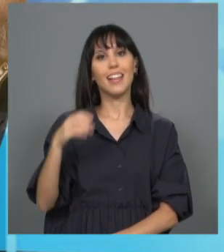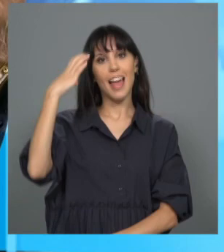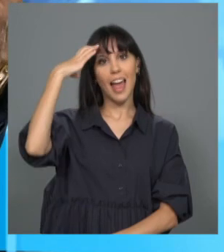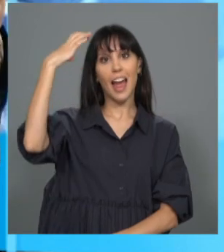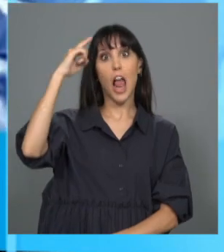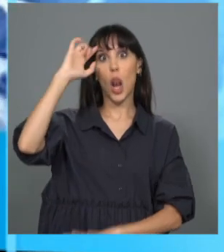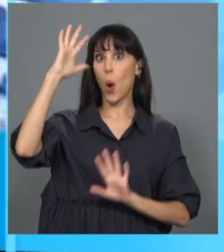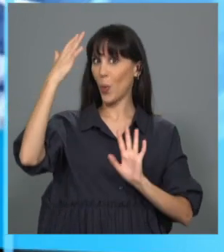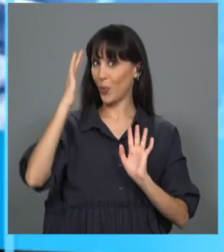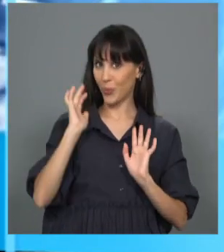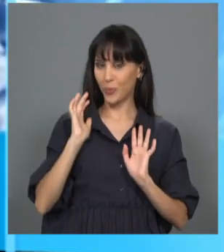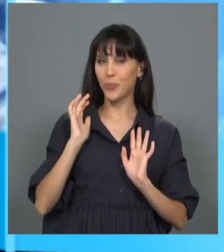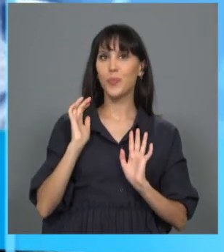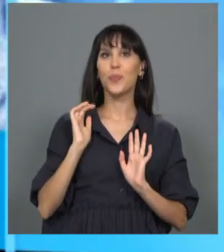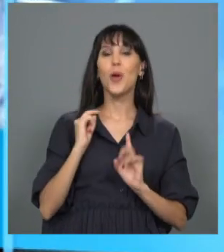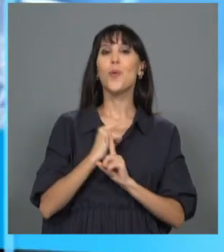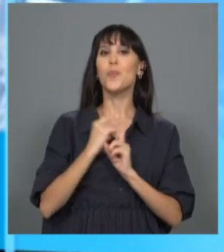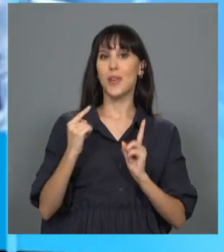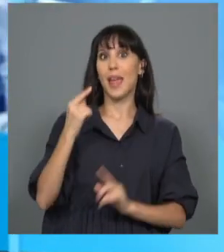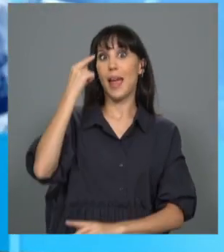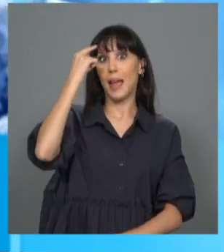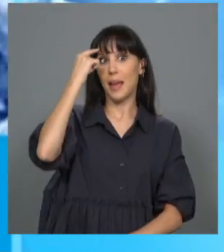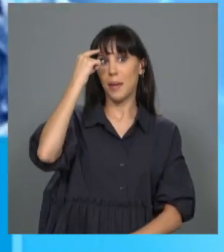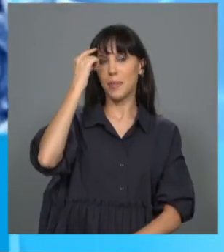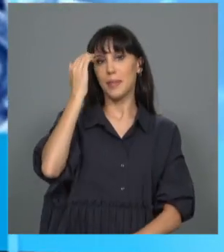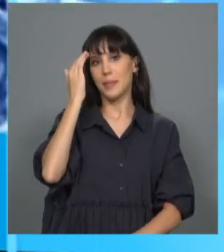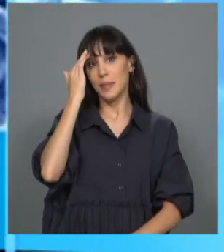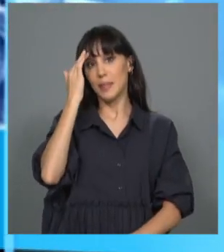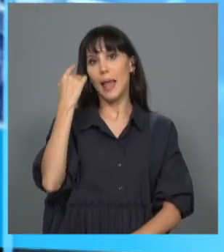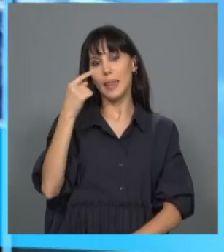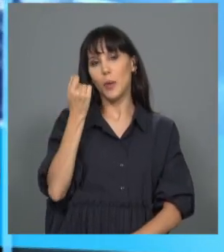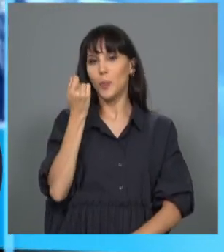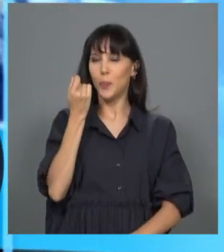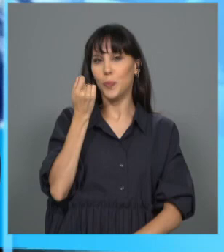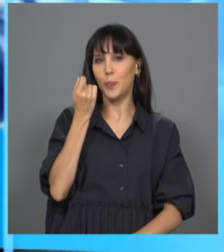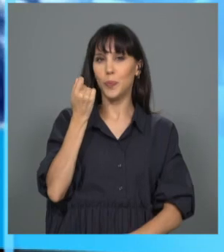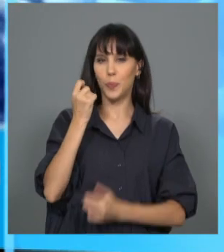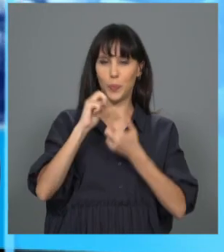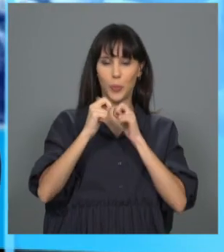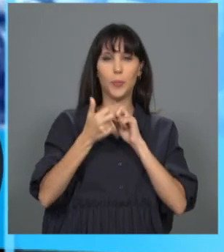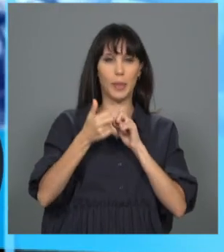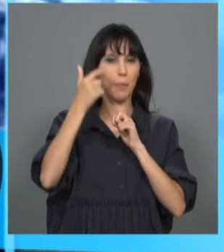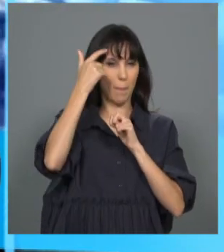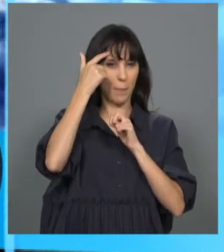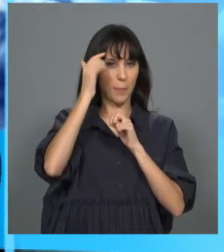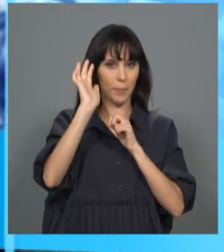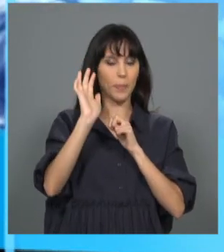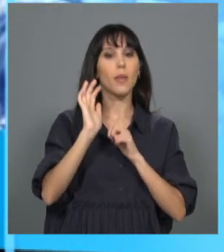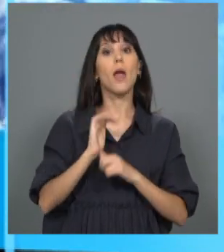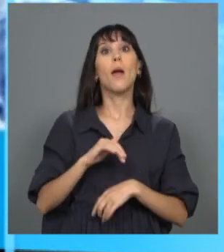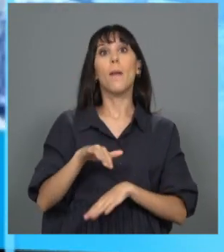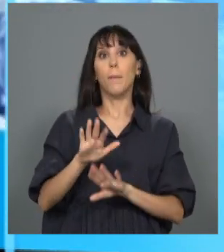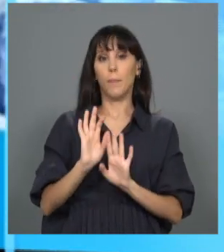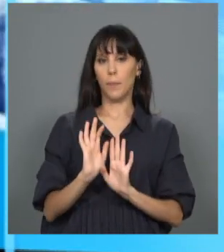louco, porque mentalmente tinha algumas perturbações, mas